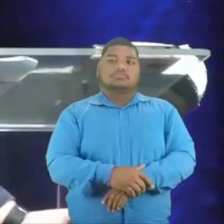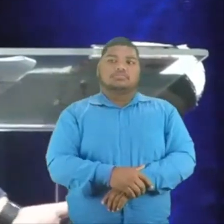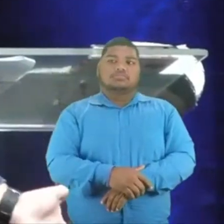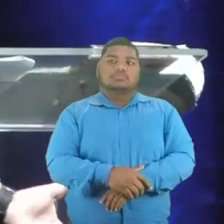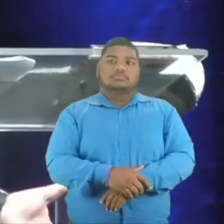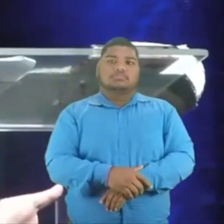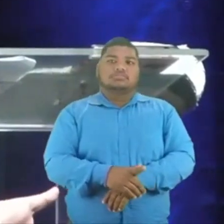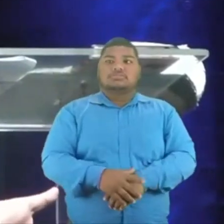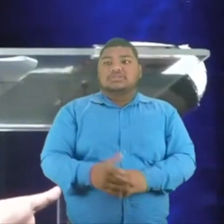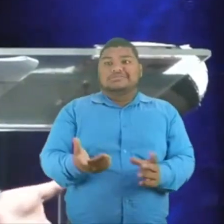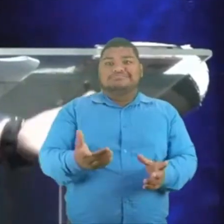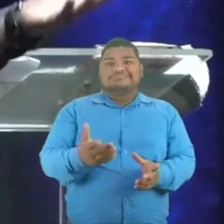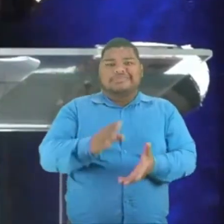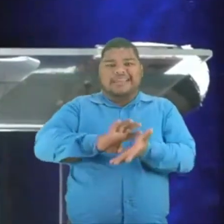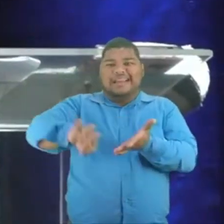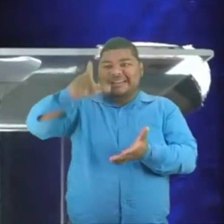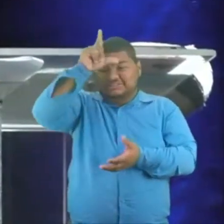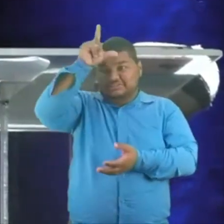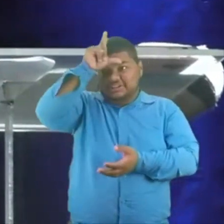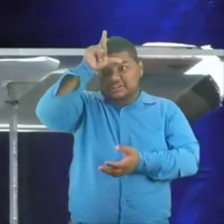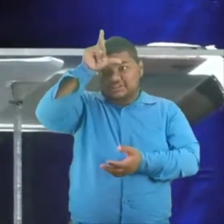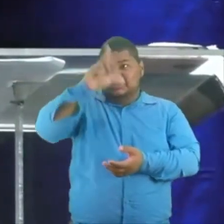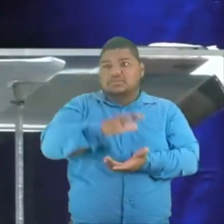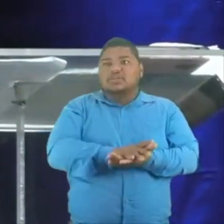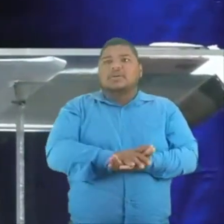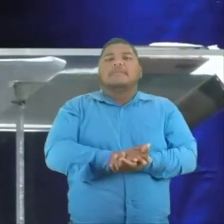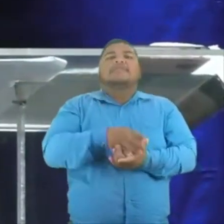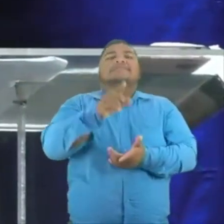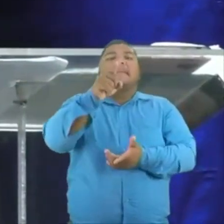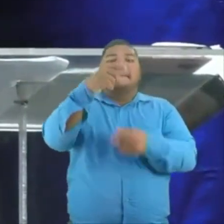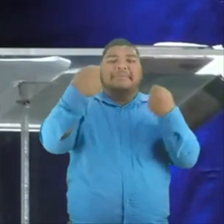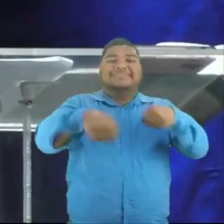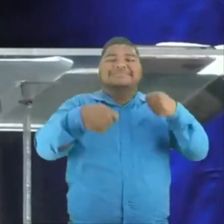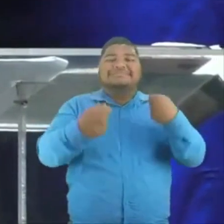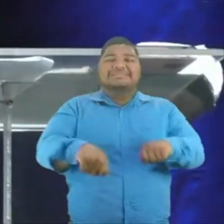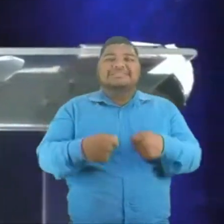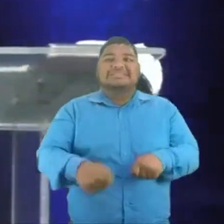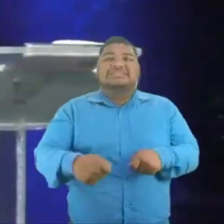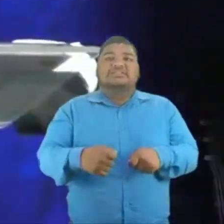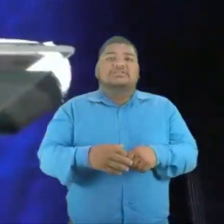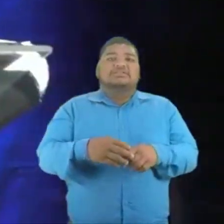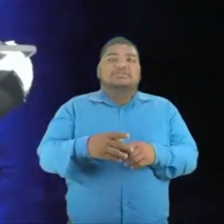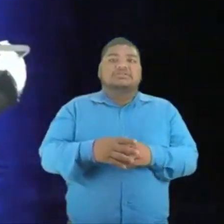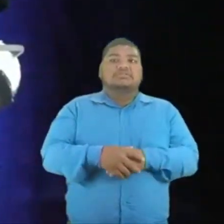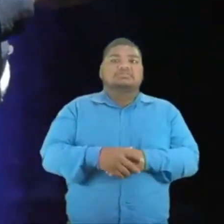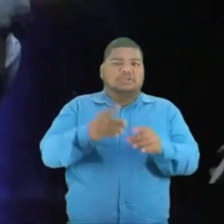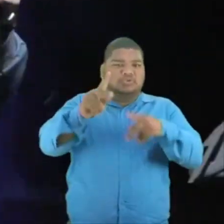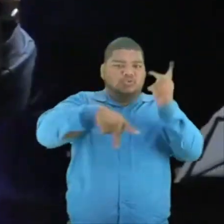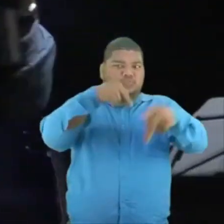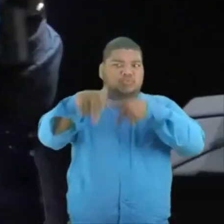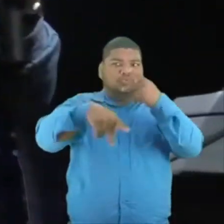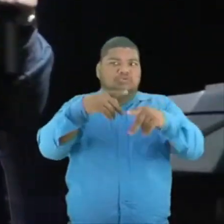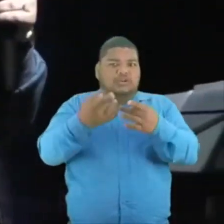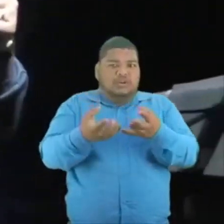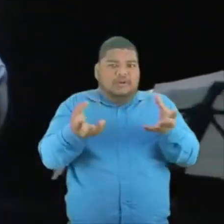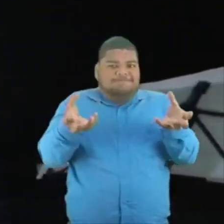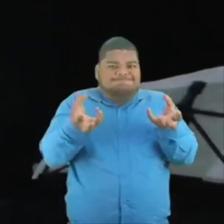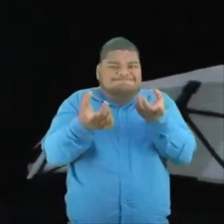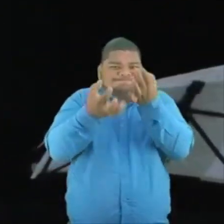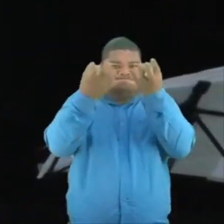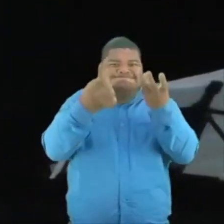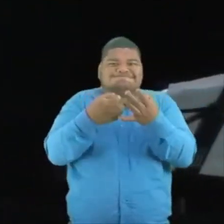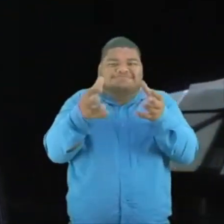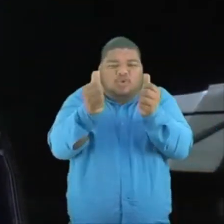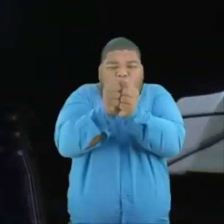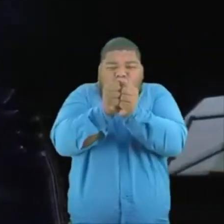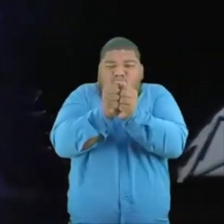ser besta. Você precisa estar no meio de pessoas que têm algo em comum com você, para que juntos vocês possam alcançar o propósito